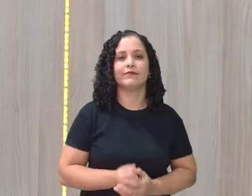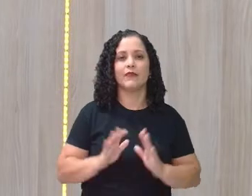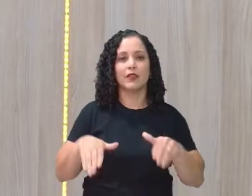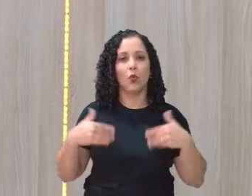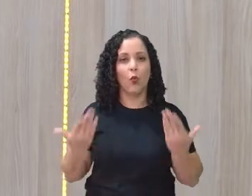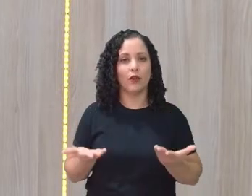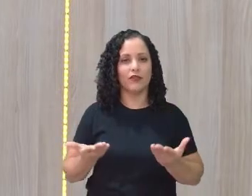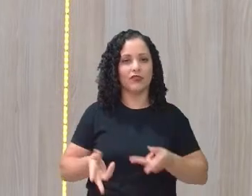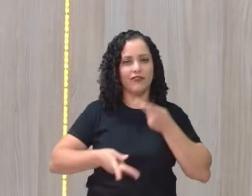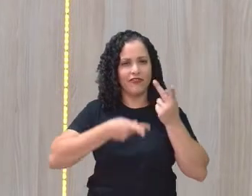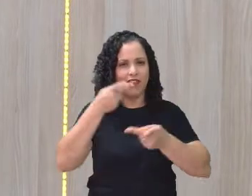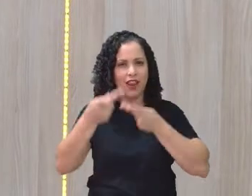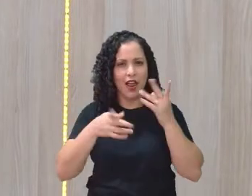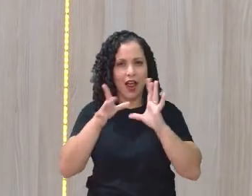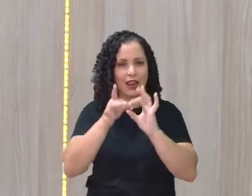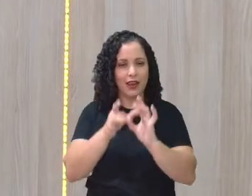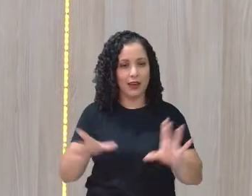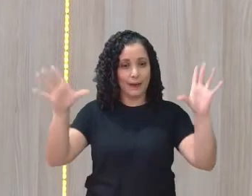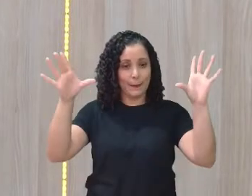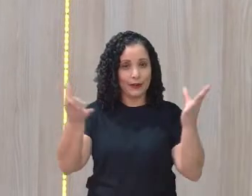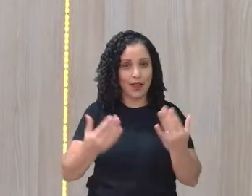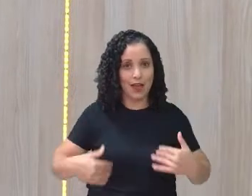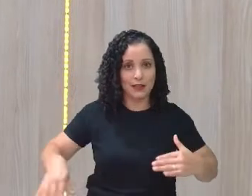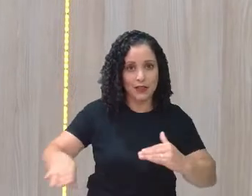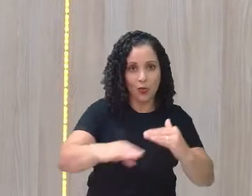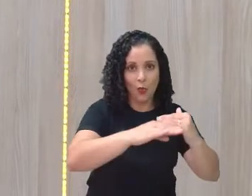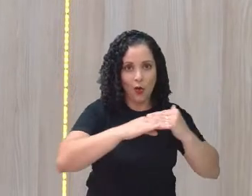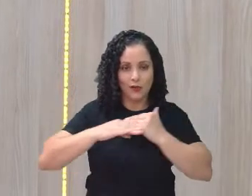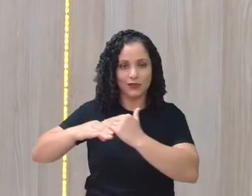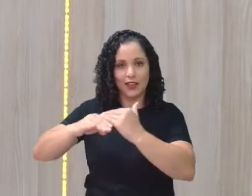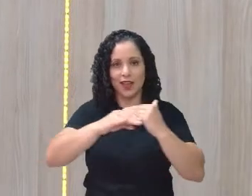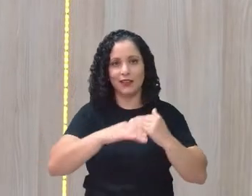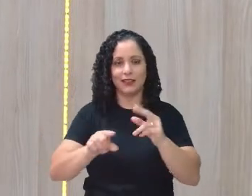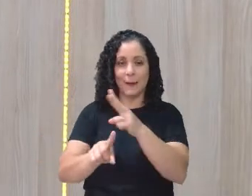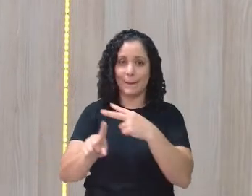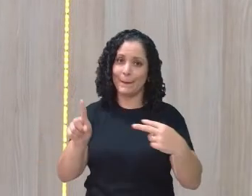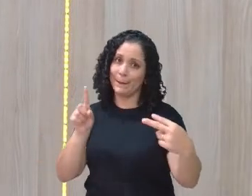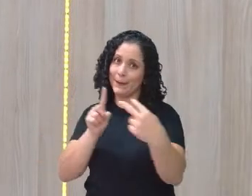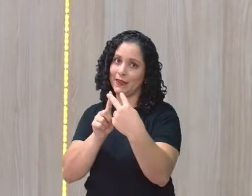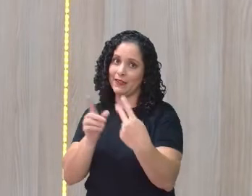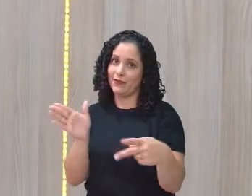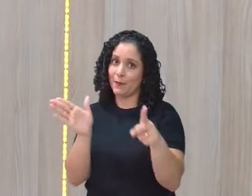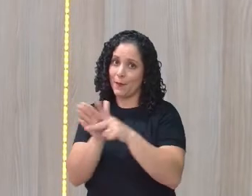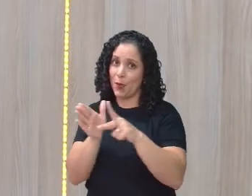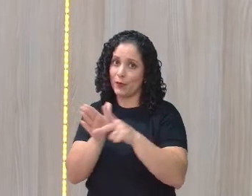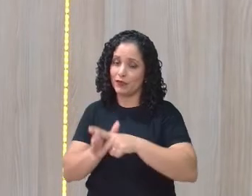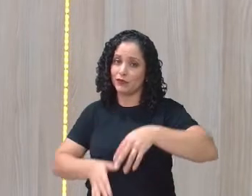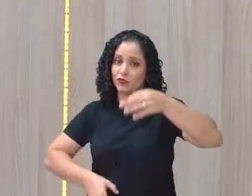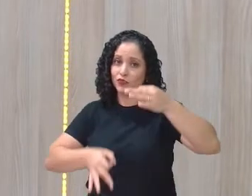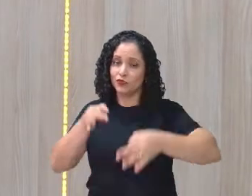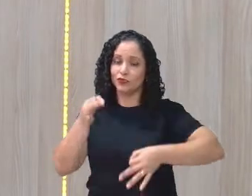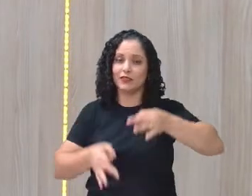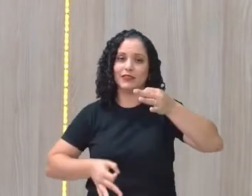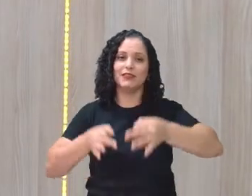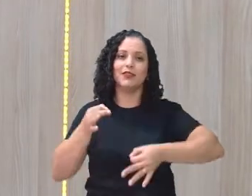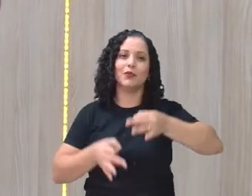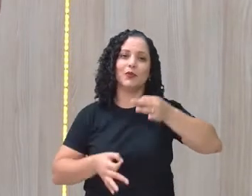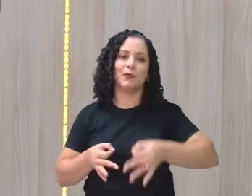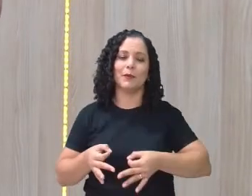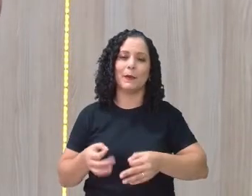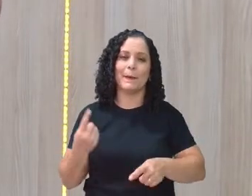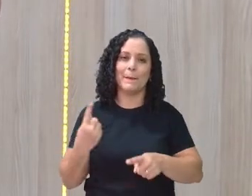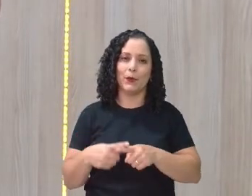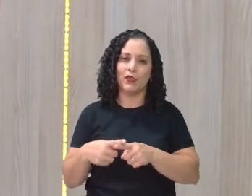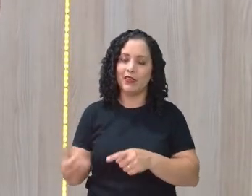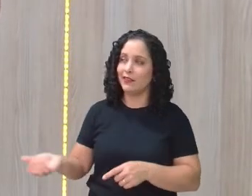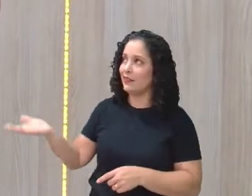gente diz liberdade, igualdade, era na perspectiva, no aspecto jurídico. Porque aí,